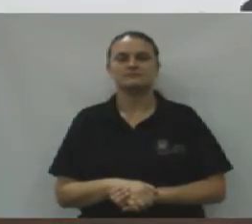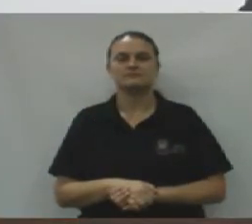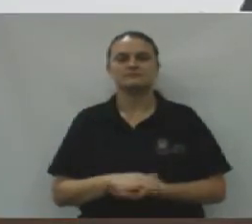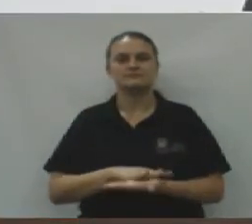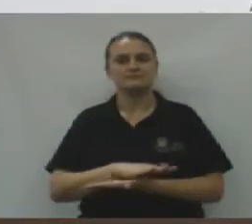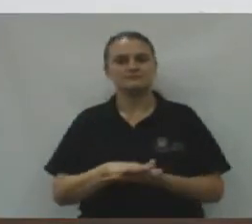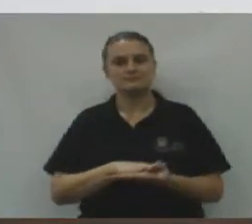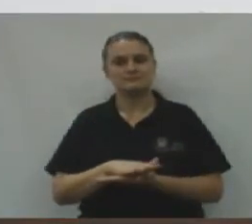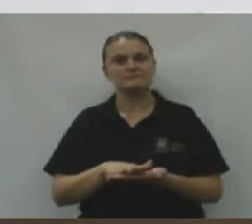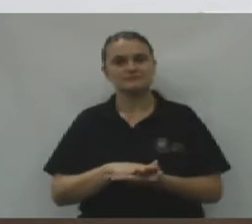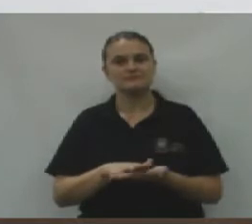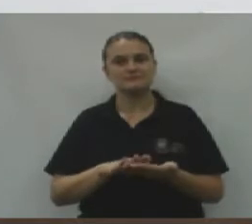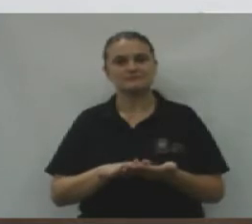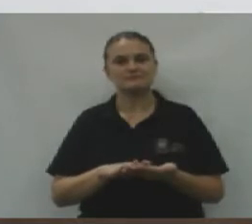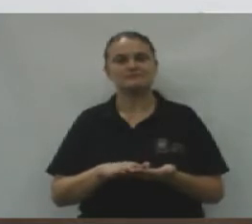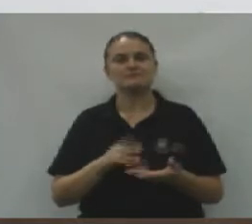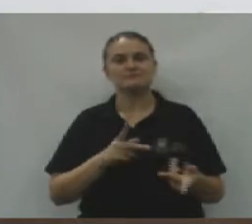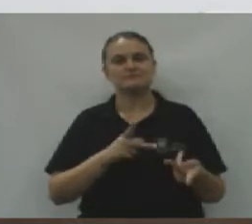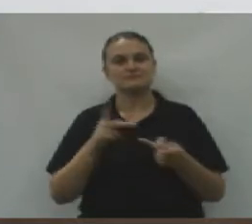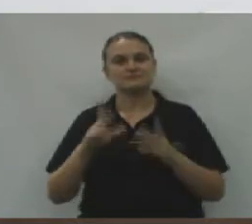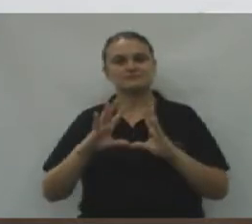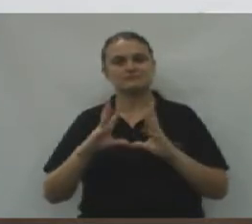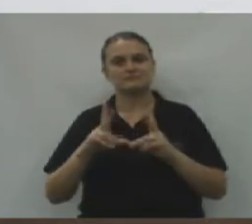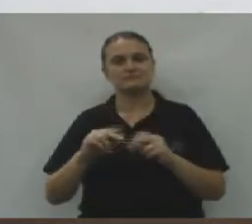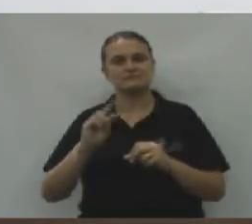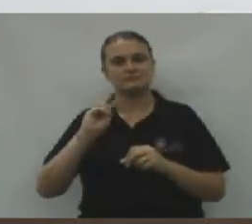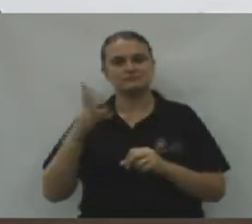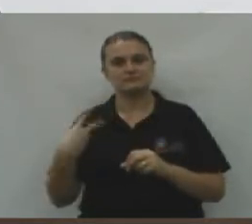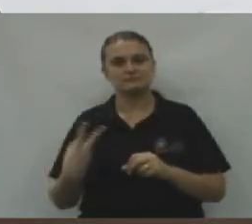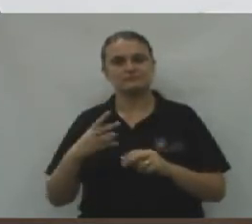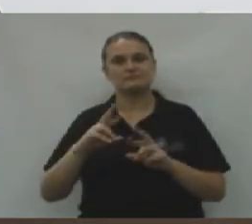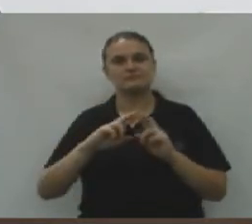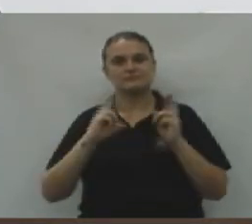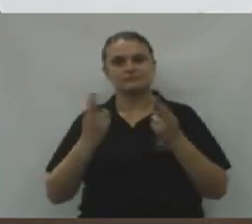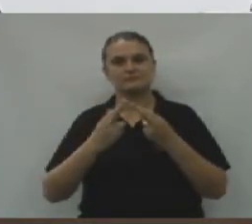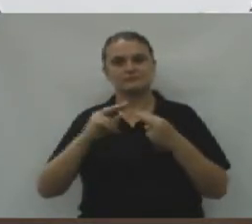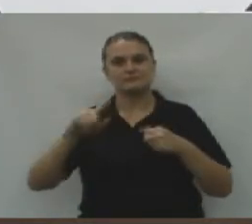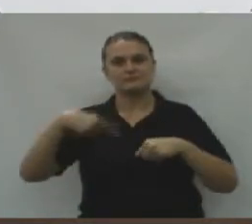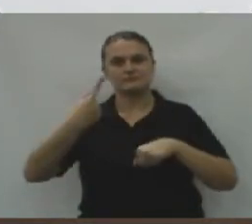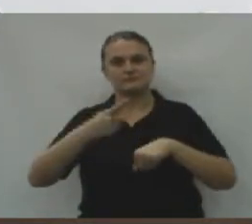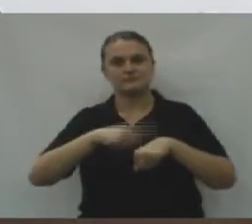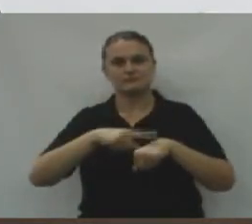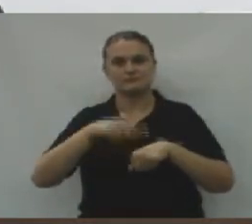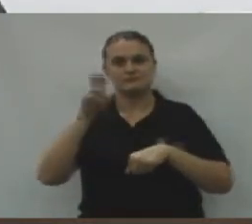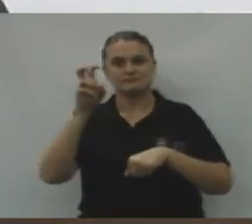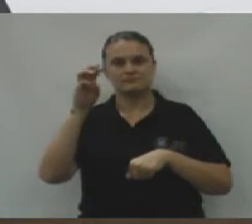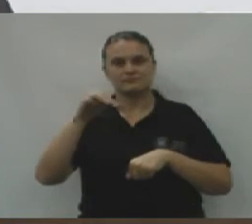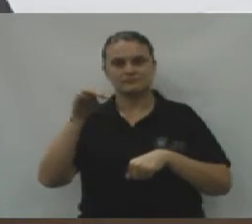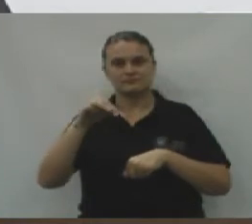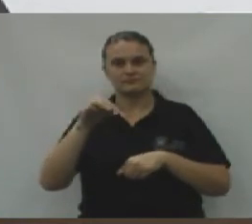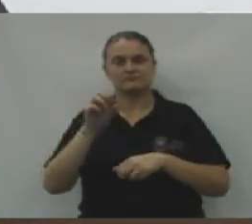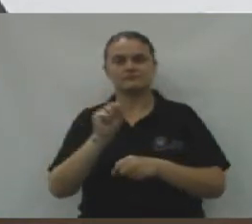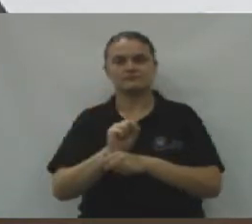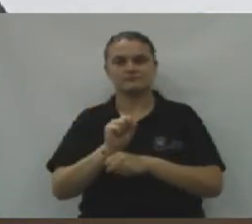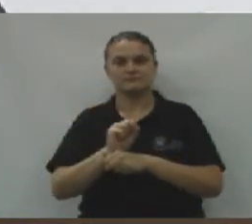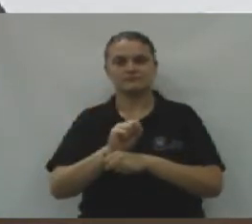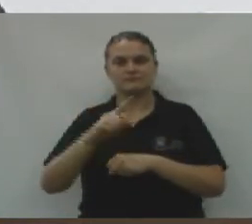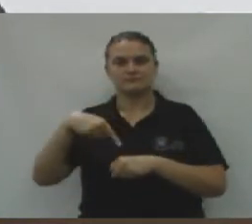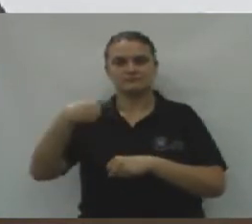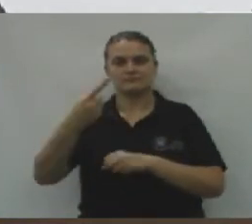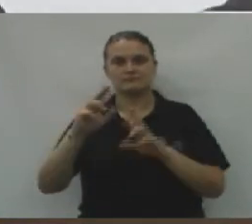Nada mais havendo, então, convoco todos os vereadores para a sessão extraordinária, que se iniciará dentro de 5 minutos.